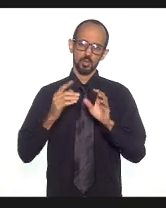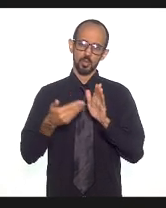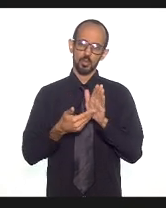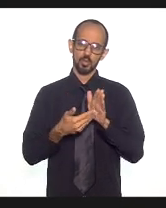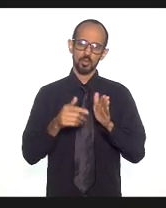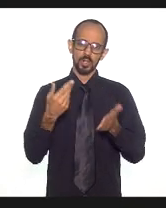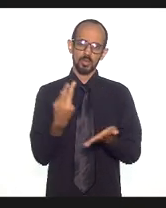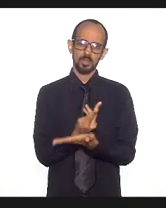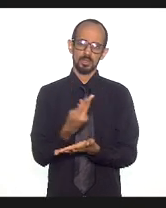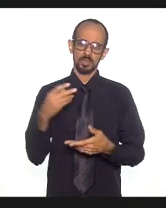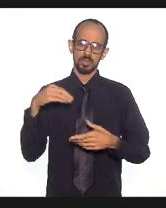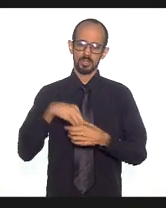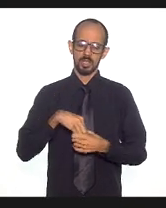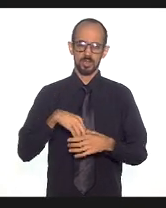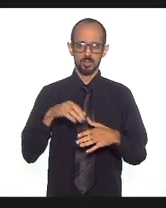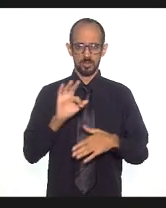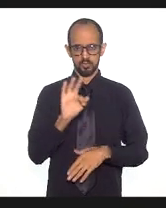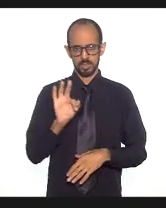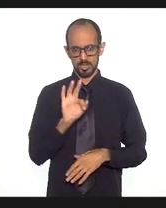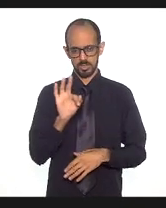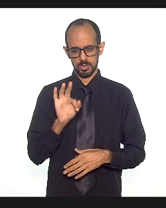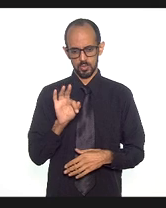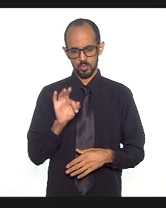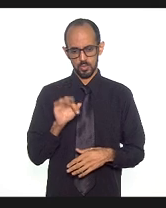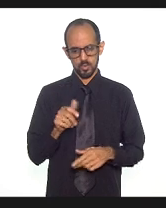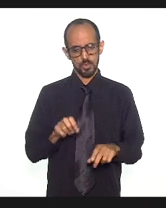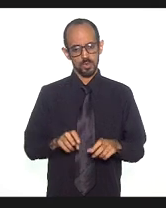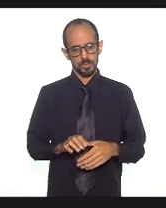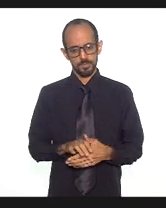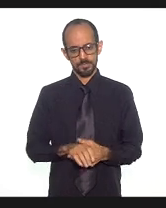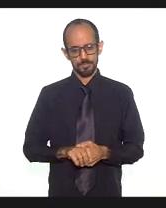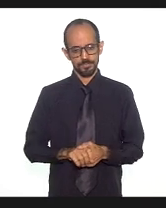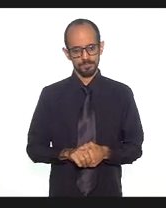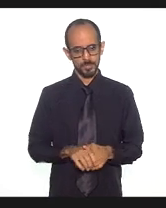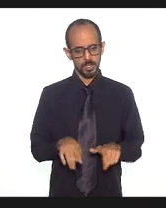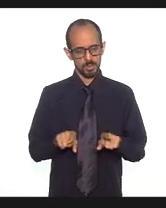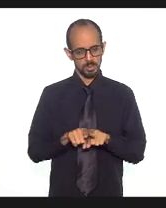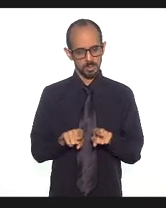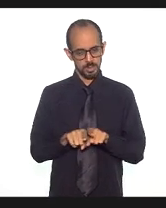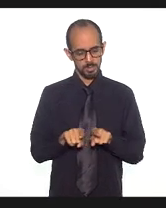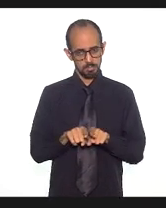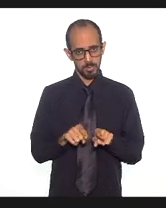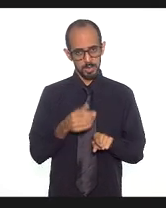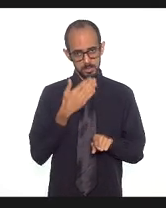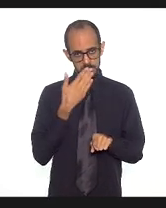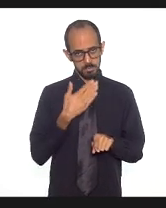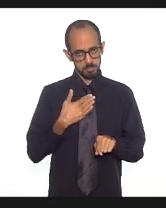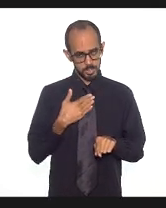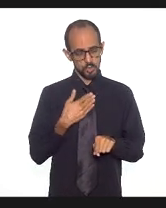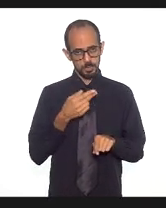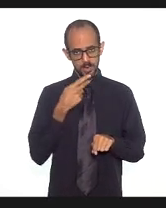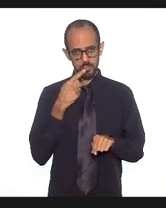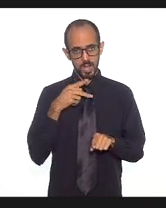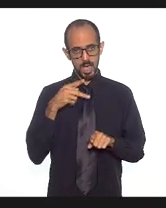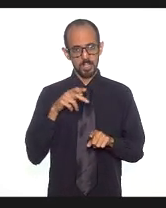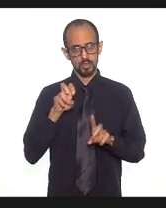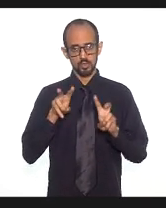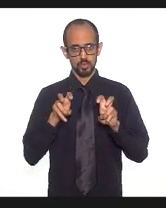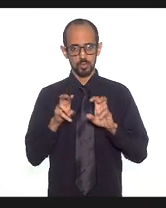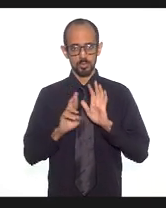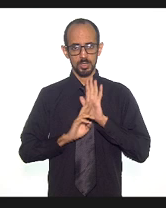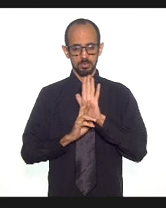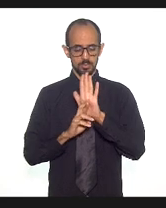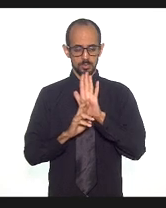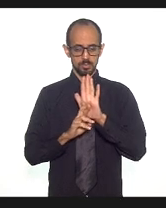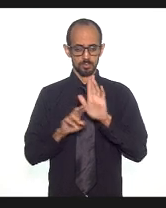fundação. Com relação ao que o senhor nos pediu para falar sobre a representação